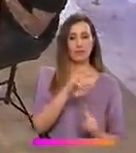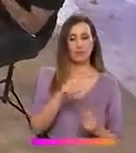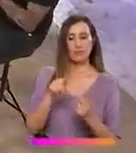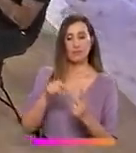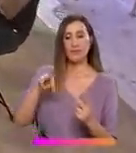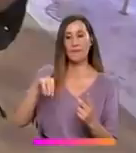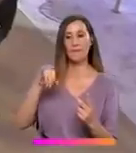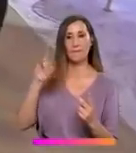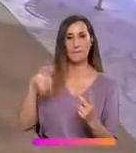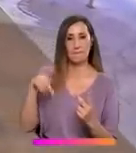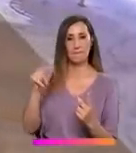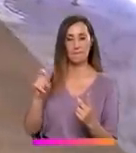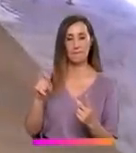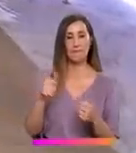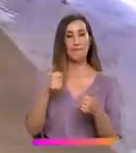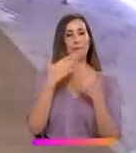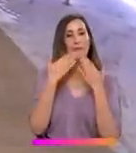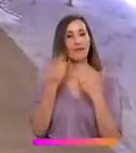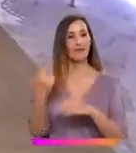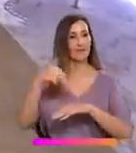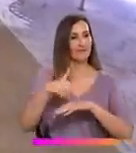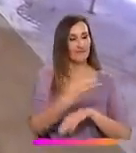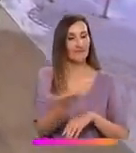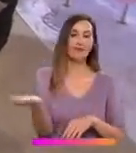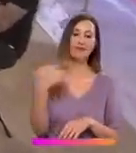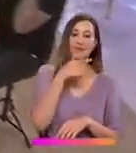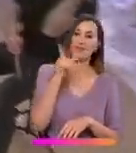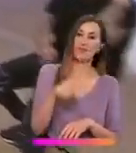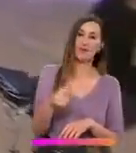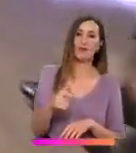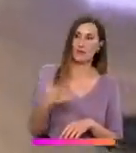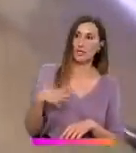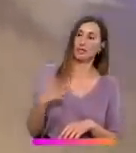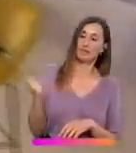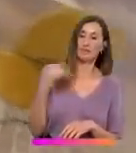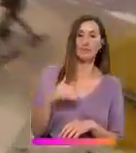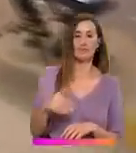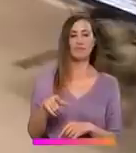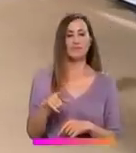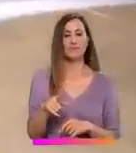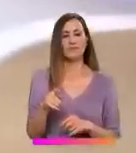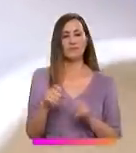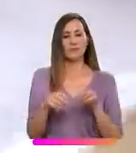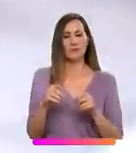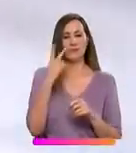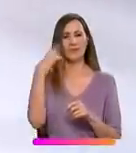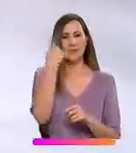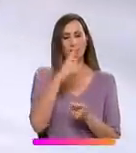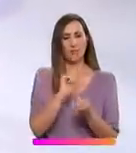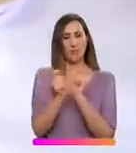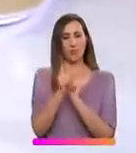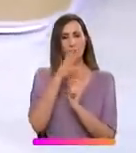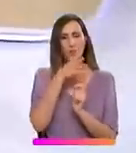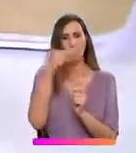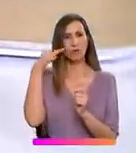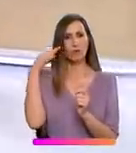Bom dia, Mike, bem-vindos. Obrigado por terem vindo. Bebes ali um cafezinho connosco? Bebe, sim, senhor. Anda lá. Olha lá, o que é que passou pela cabeça para mudar de visual? Estava